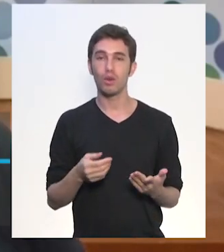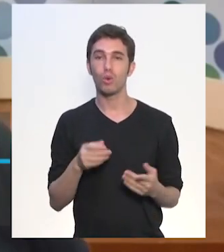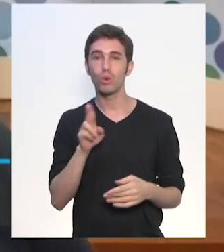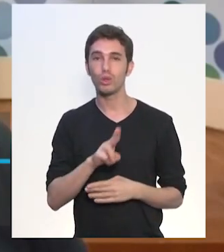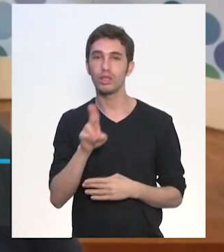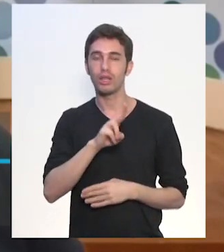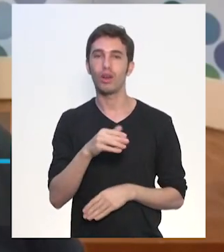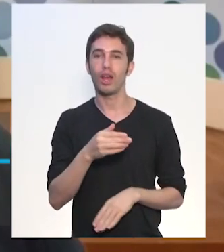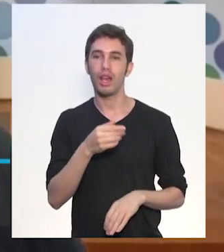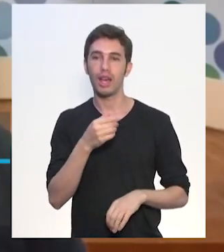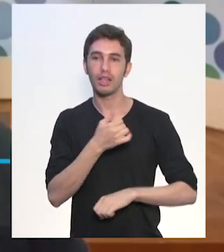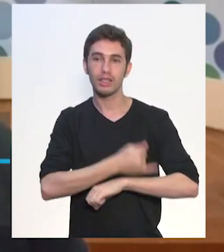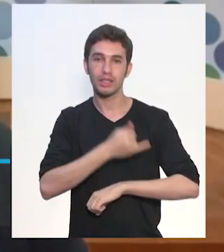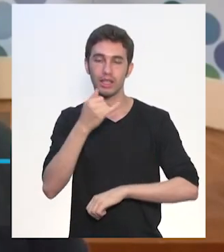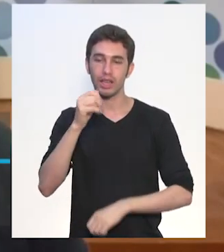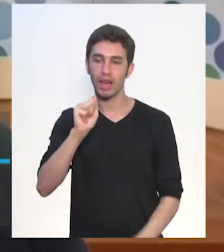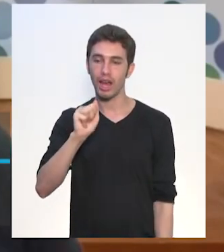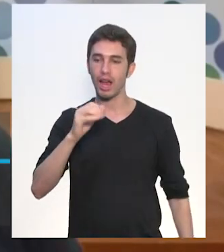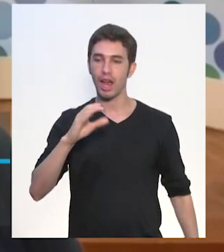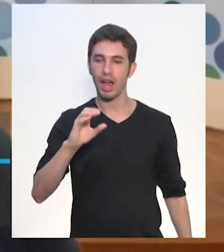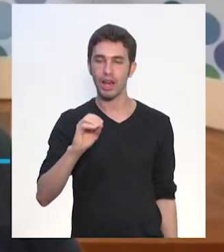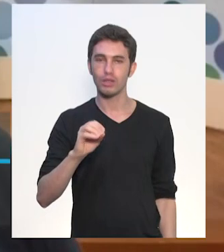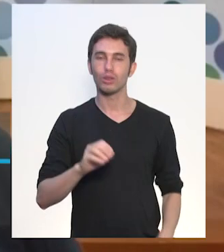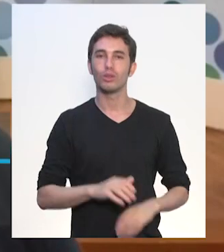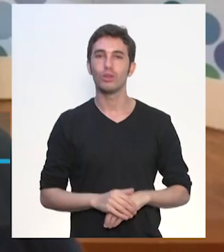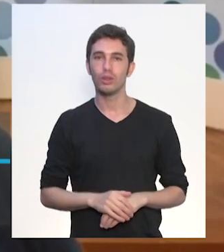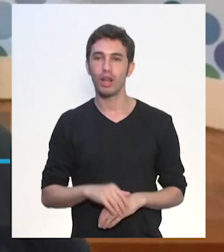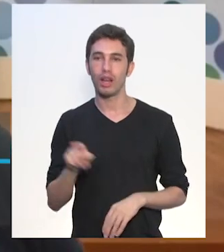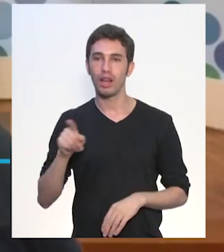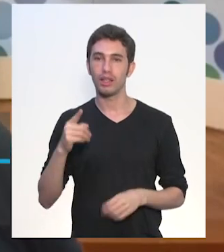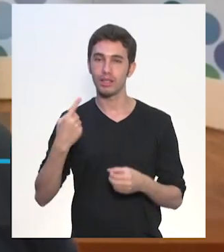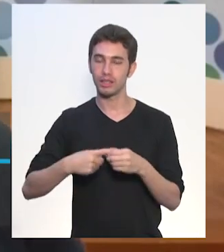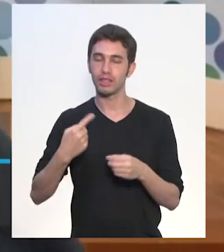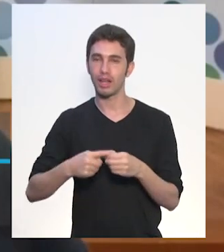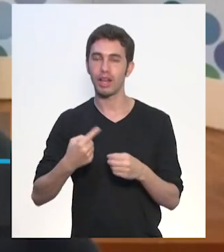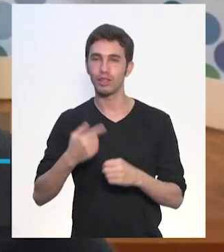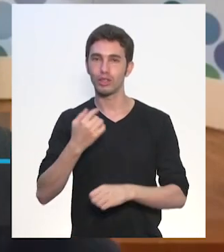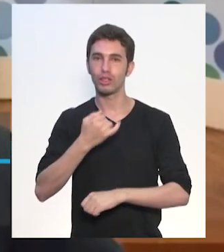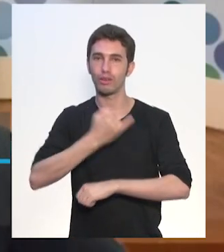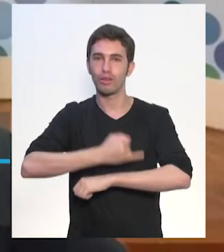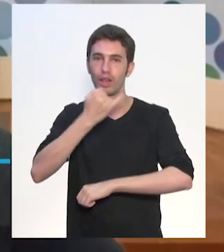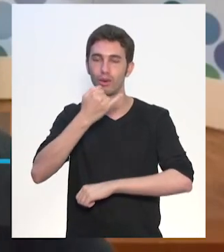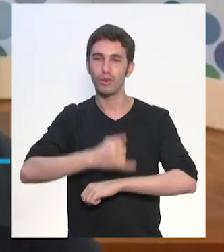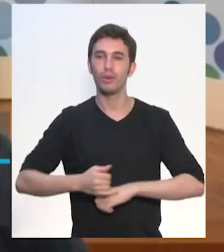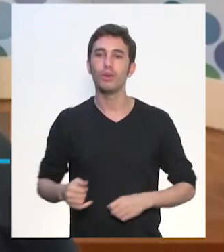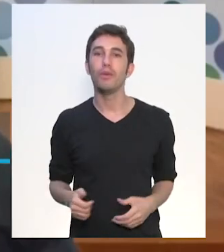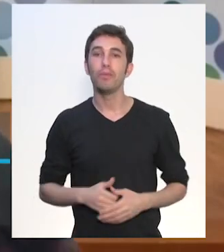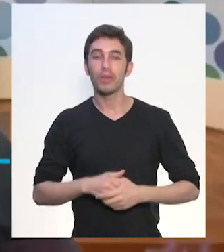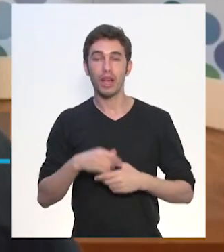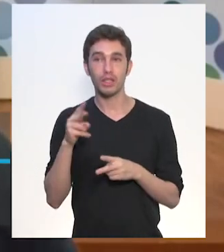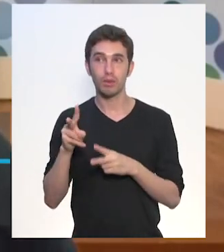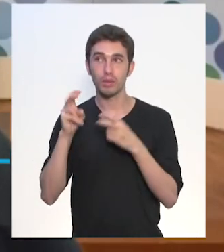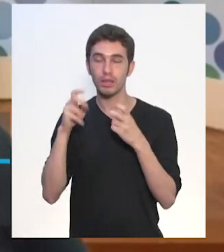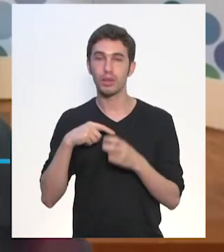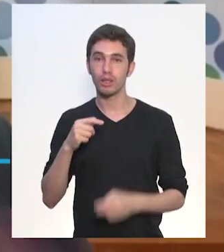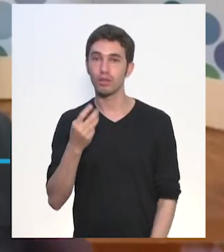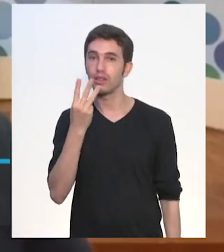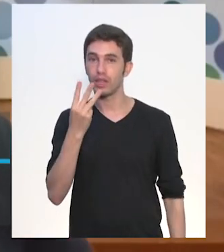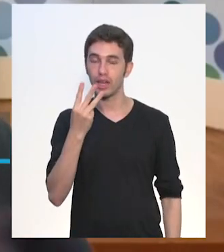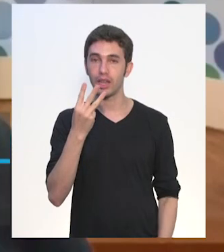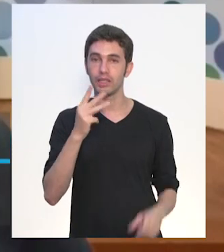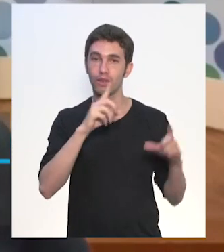que está sendo produzida aí pela Companhia Siderúrgica de Volta Redonda, CSN. Tá? Então, a gente percebeu aí 3 imagens, né,